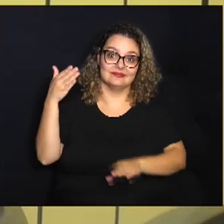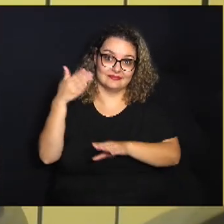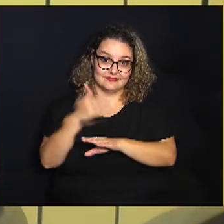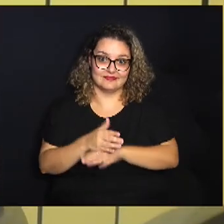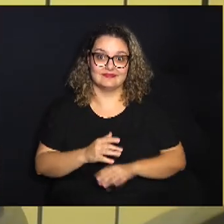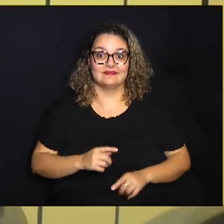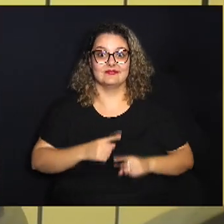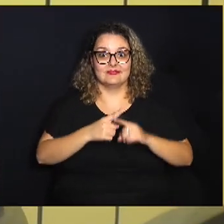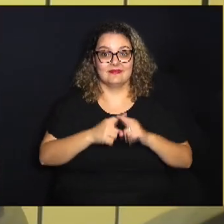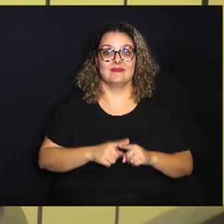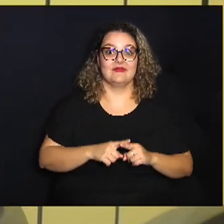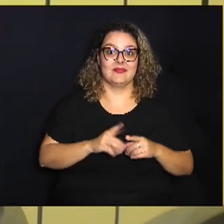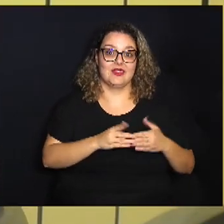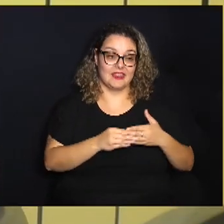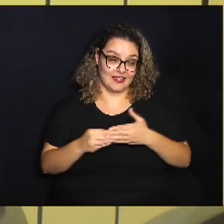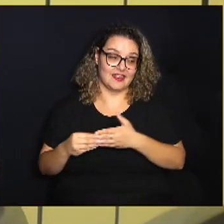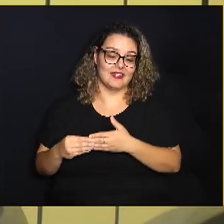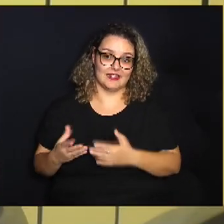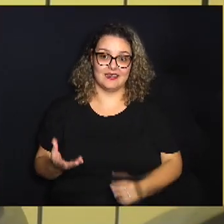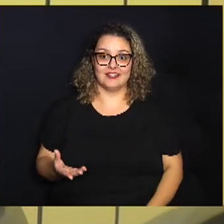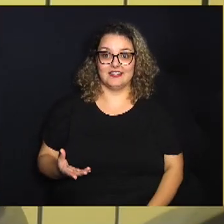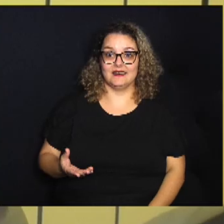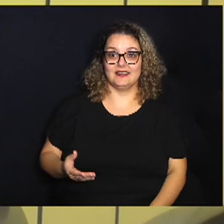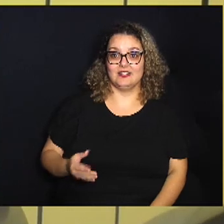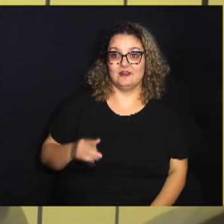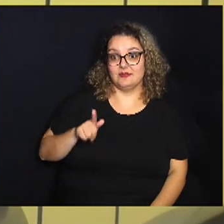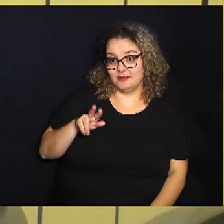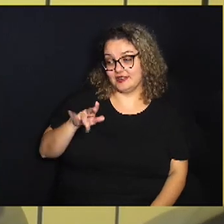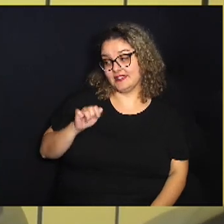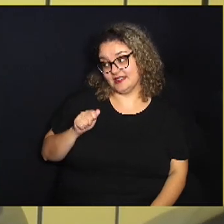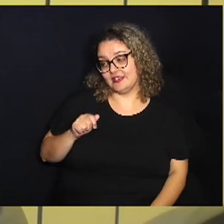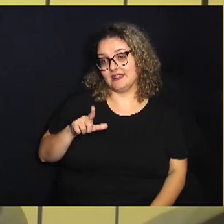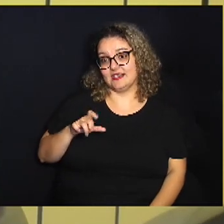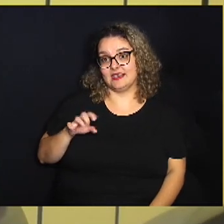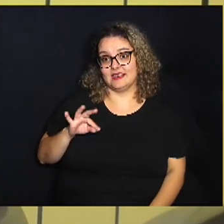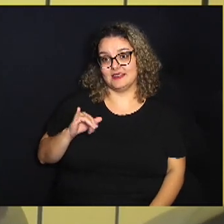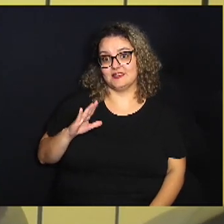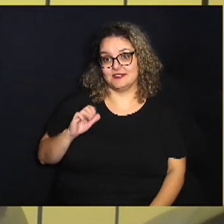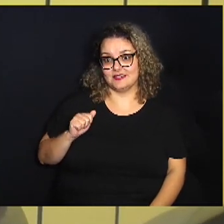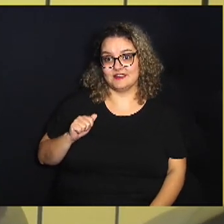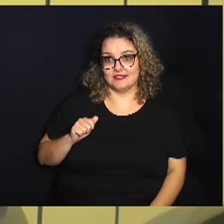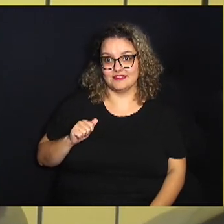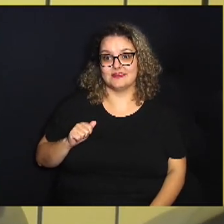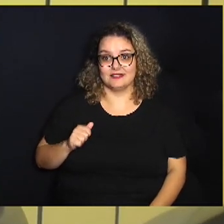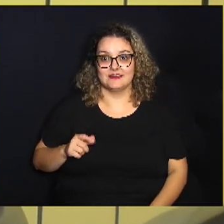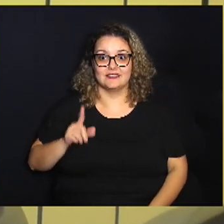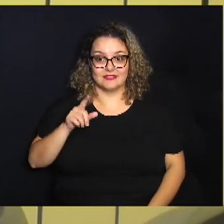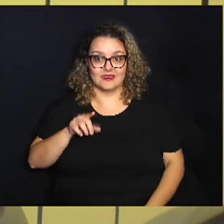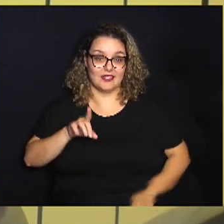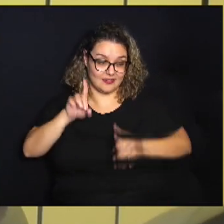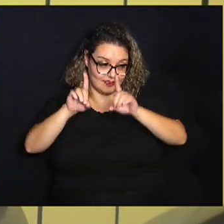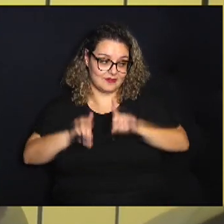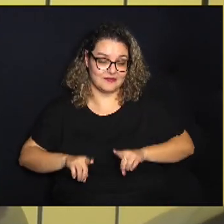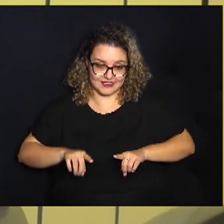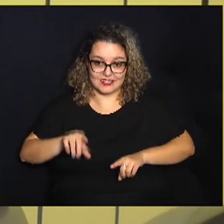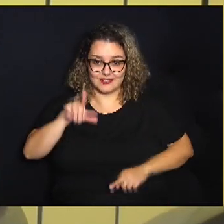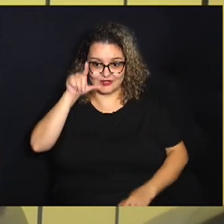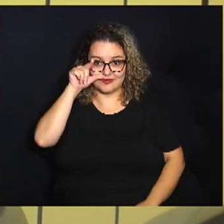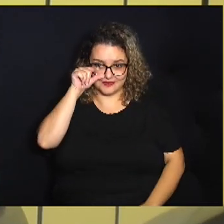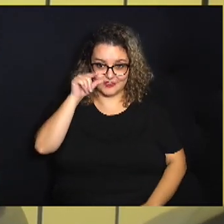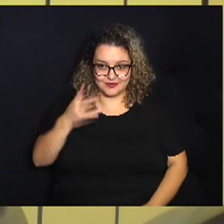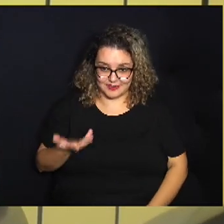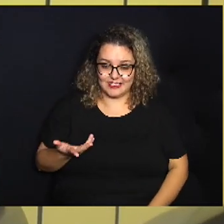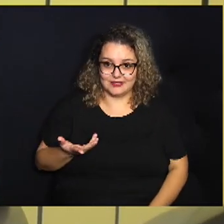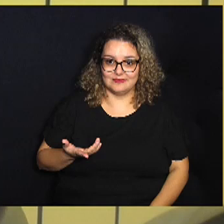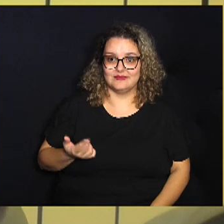atleta guia, né, o ano passado. Eu fui guia da Letícia Freitas, que é visual, deficiente visual. E a gente foi